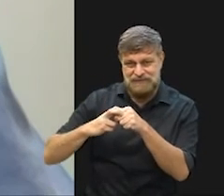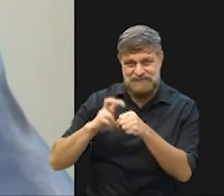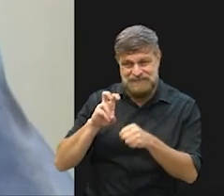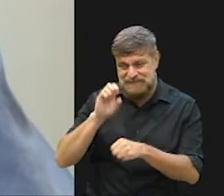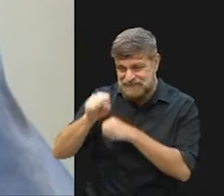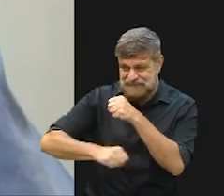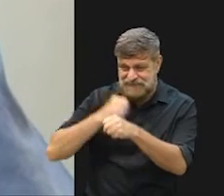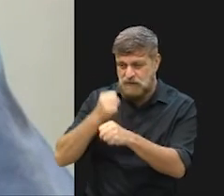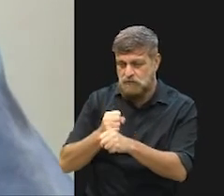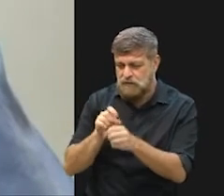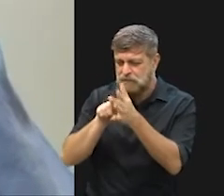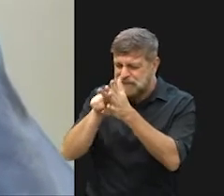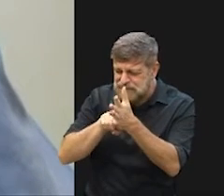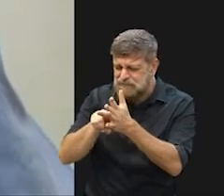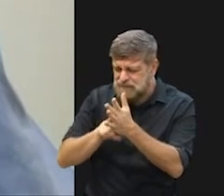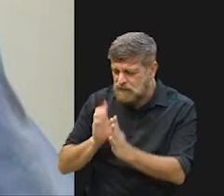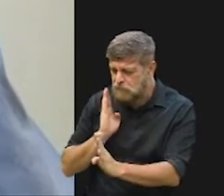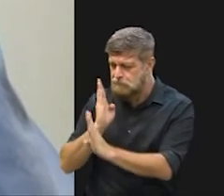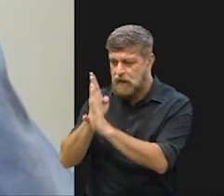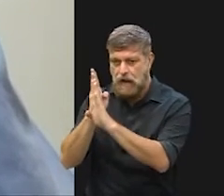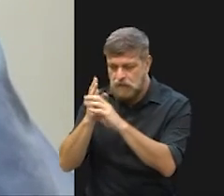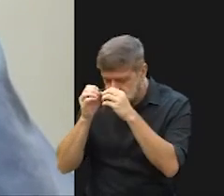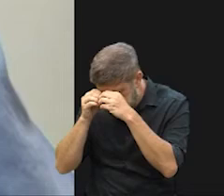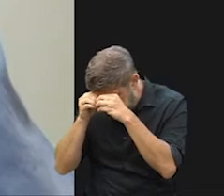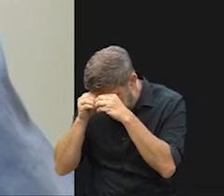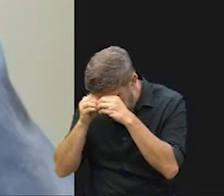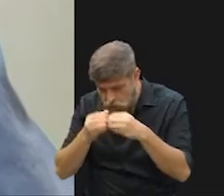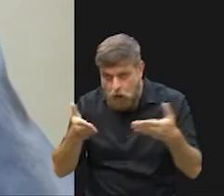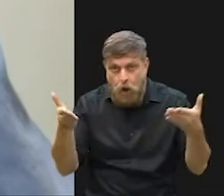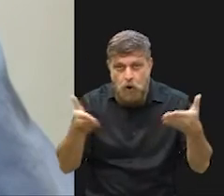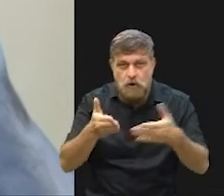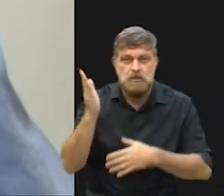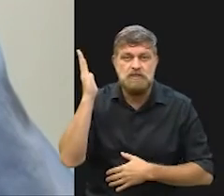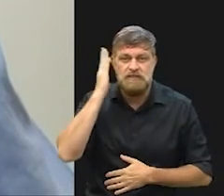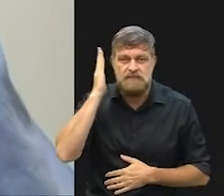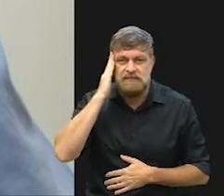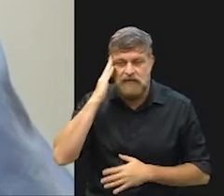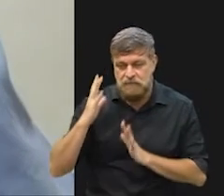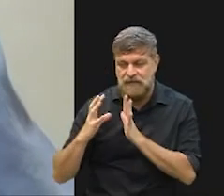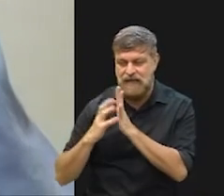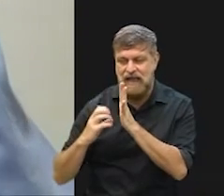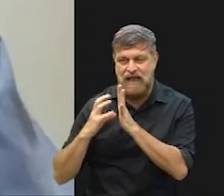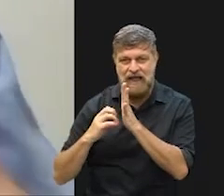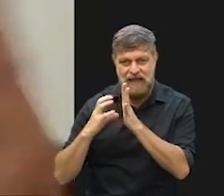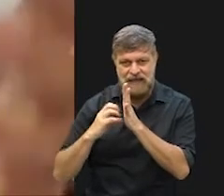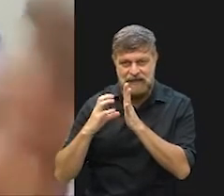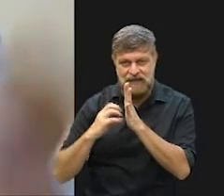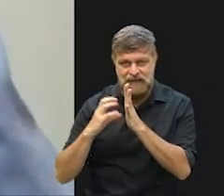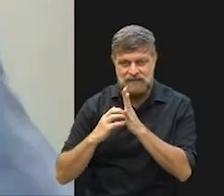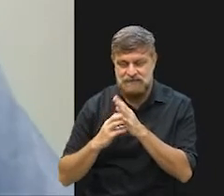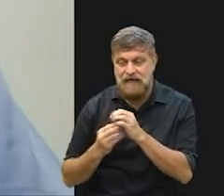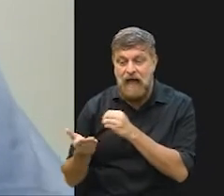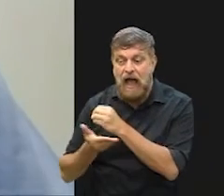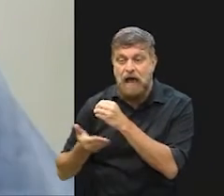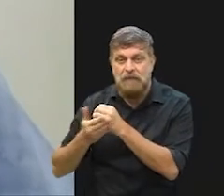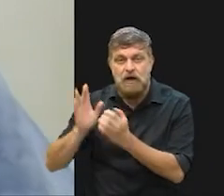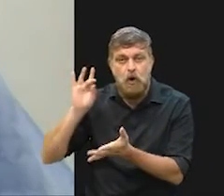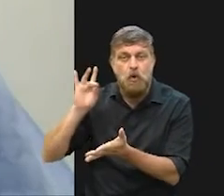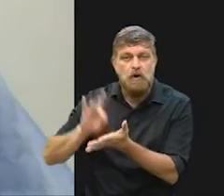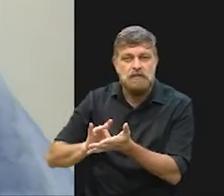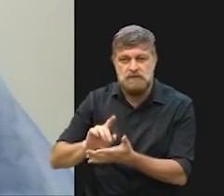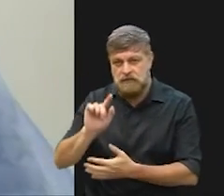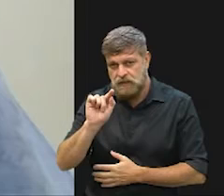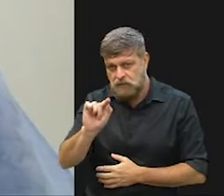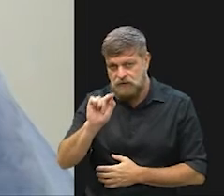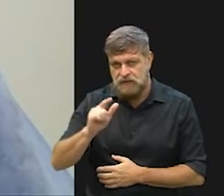5 anos para ser descoberto. E hoje a gente sabe que a origem dos dois vírus da AIDS, né, dois grupos de vírus da